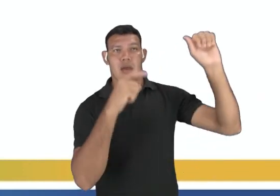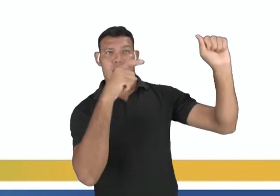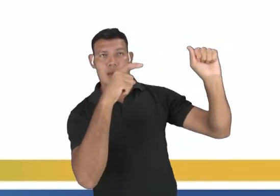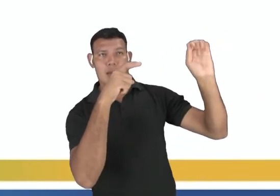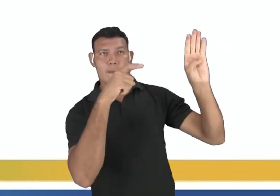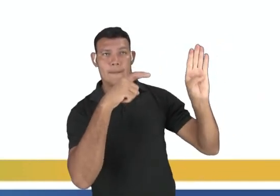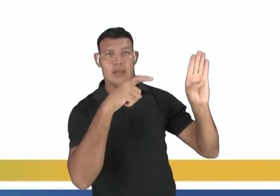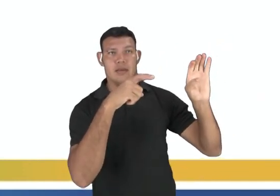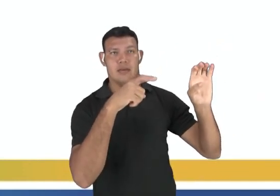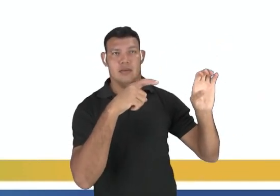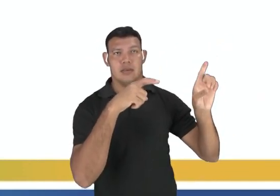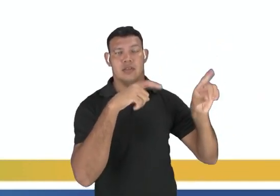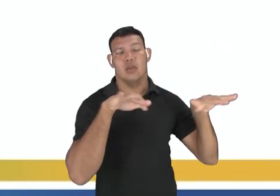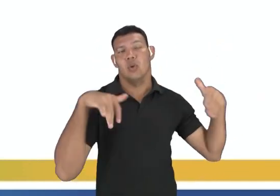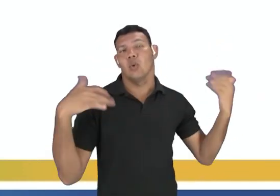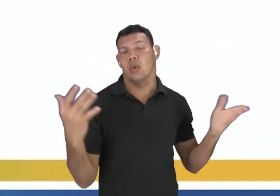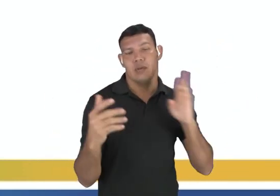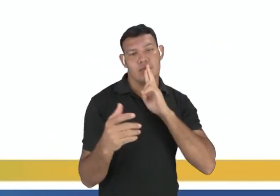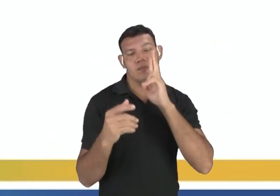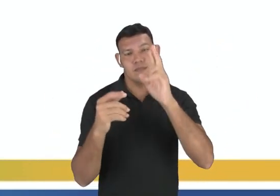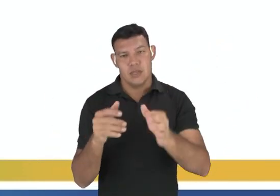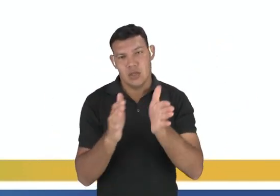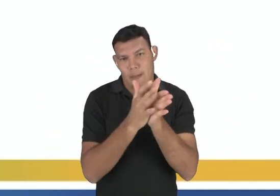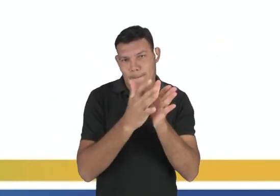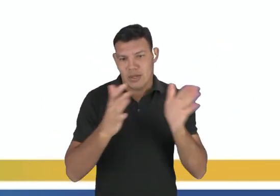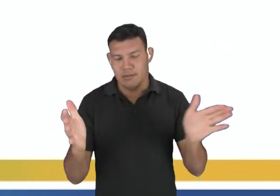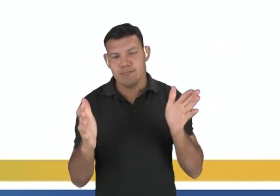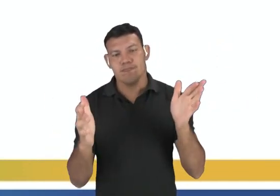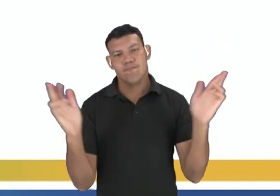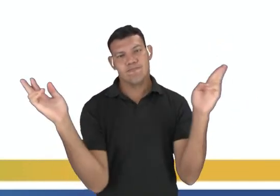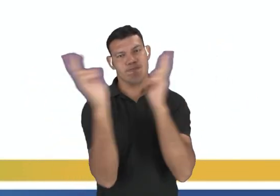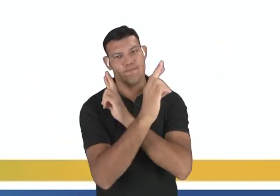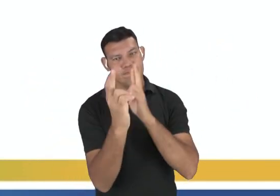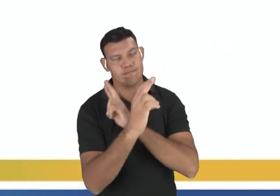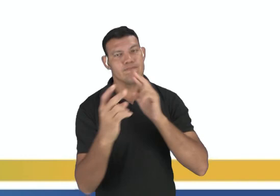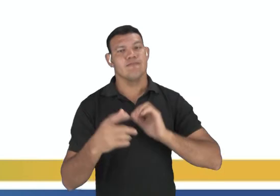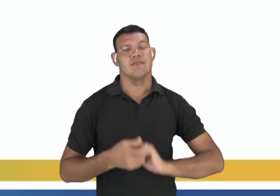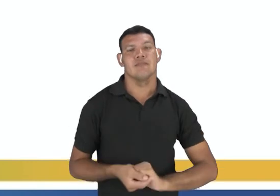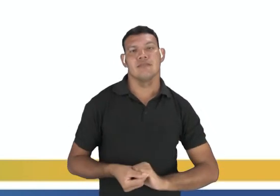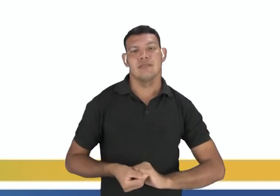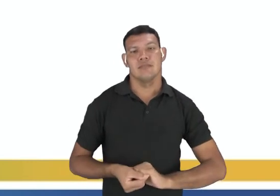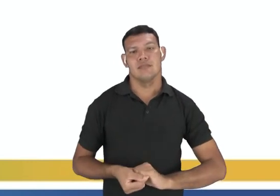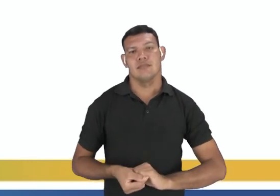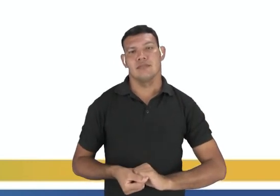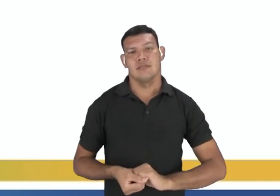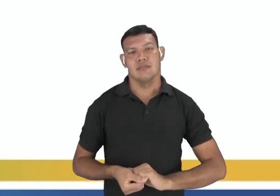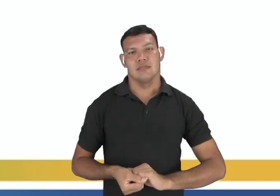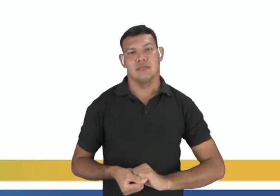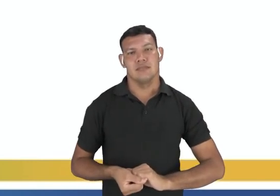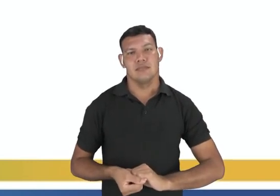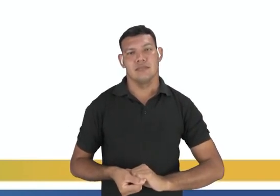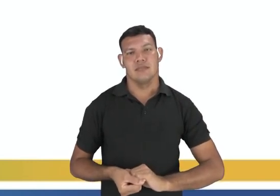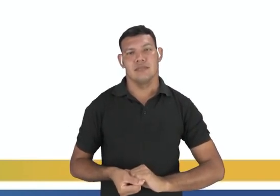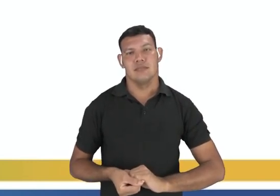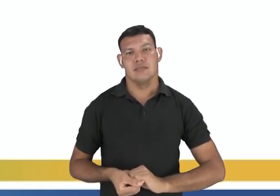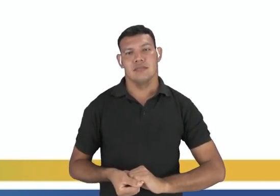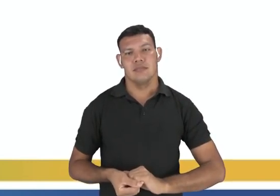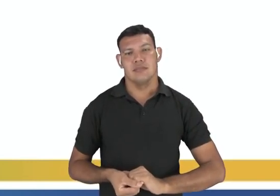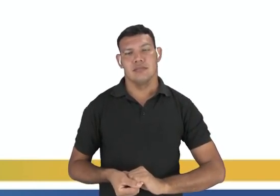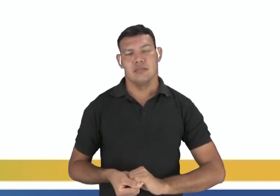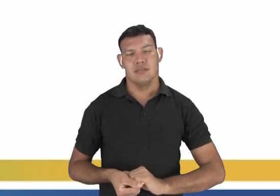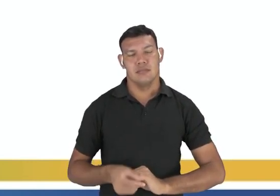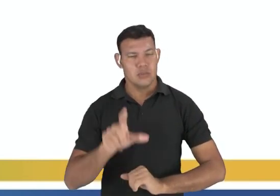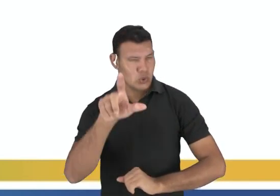que tem a ver com esse processo que ajudou no processo de povoamento da Amazônia? Fez